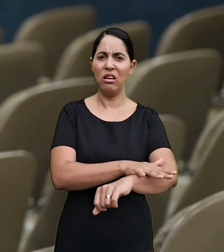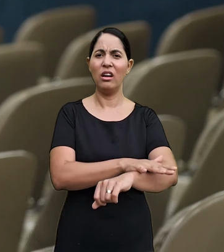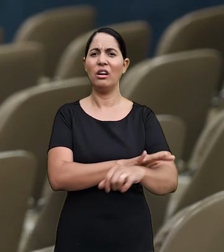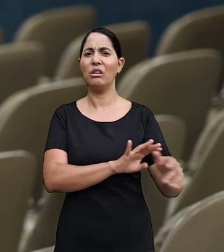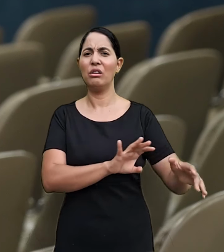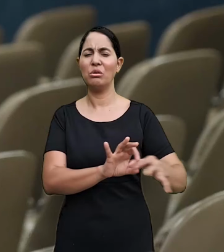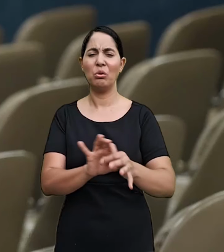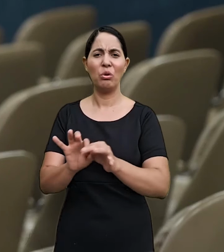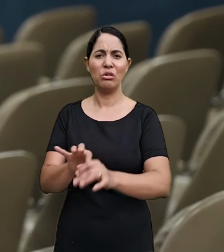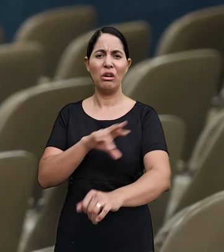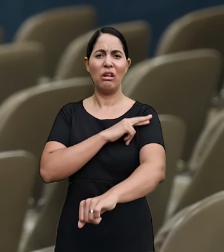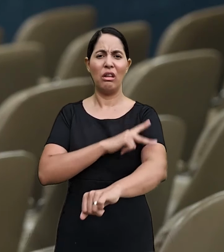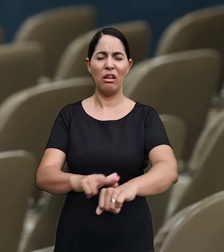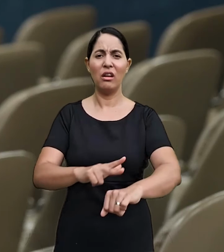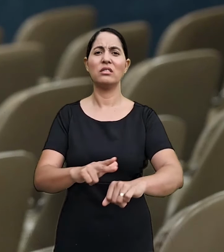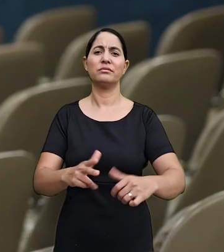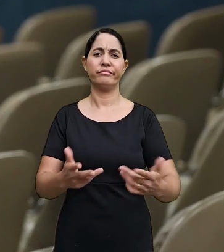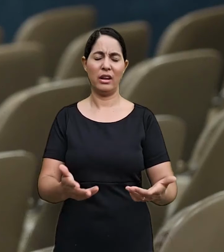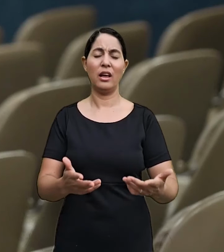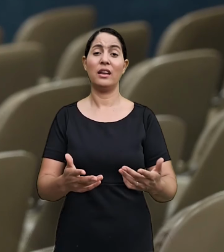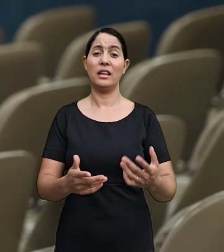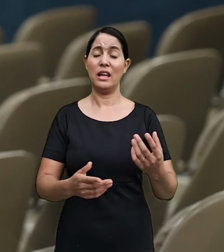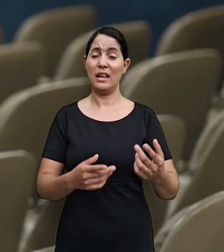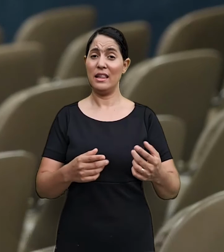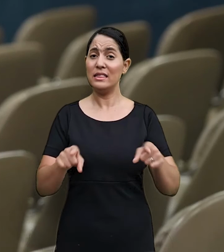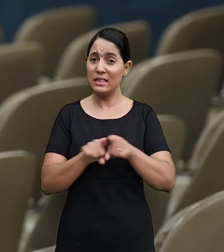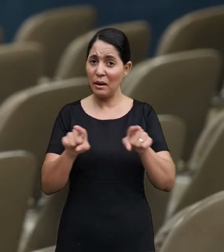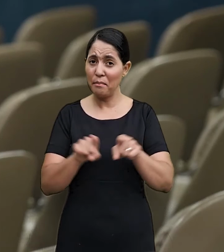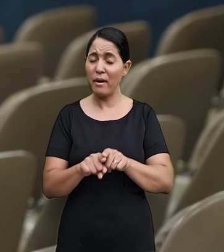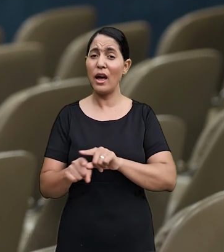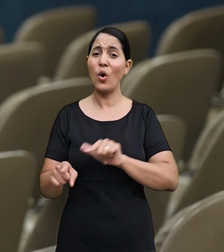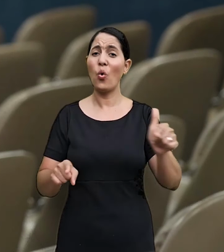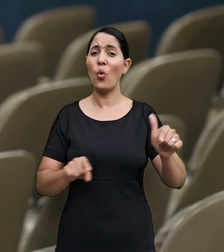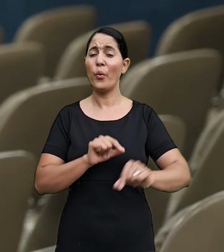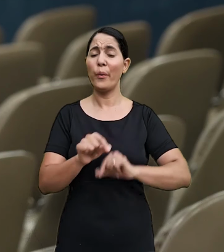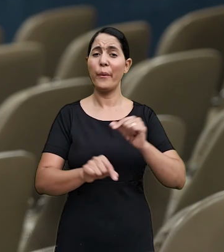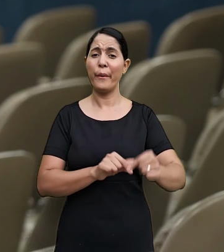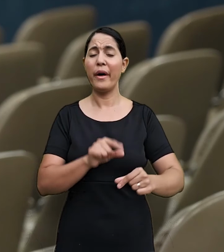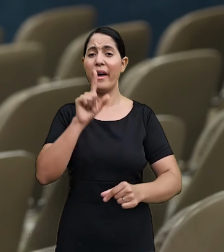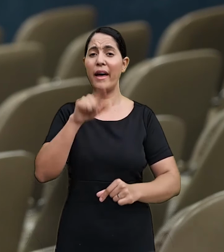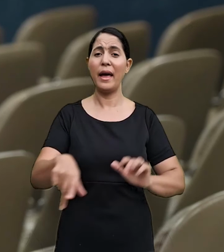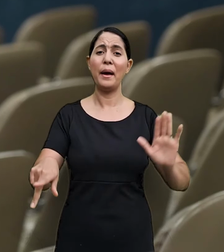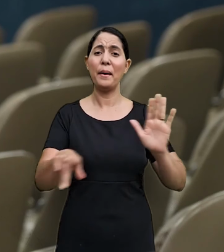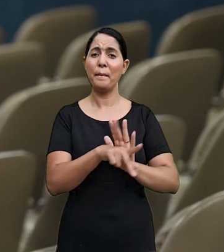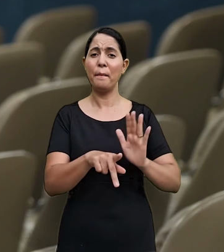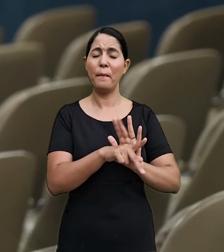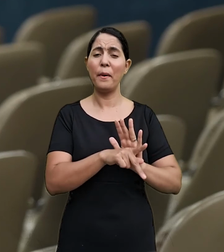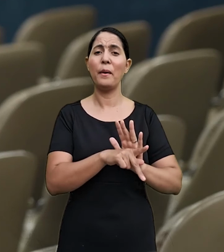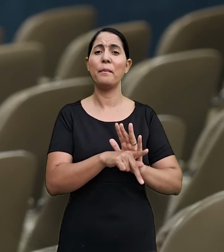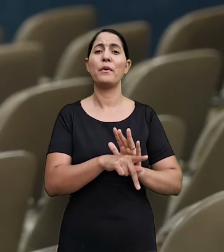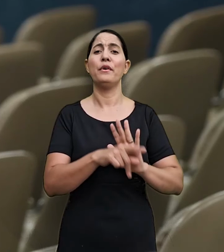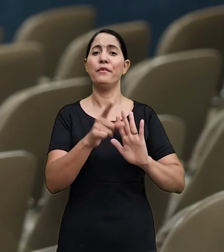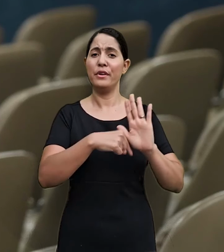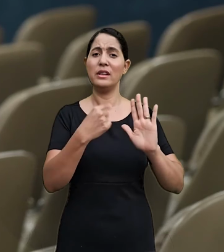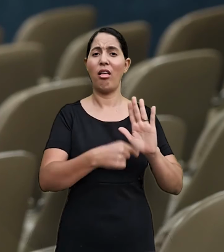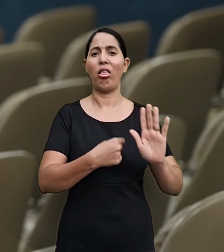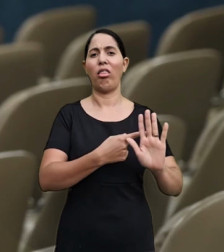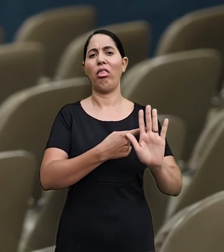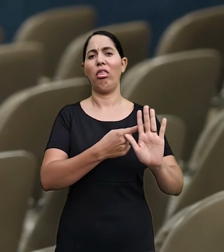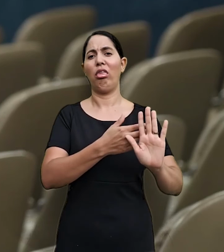discriminação em razão de etnia, raça, cor. Ela afronta também o princípio da vedação ao